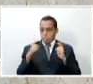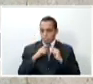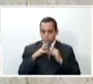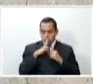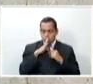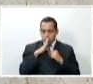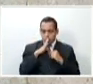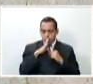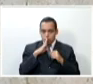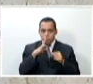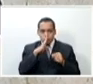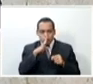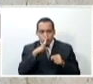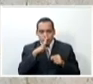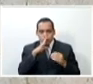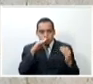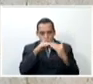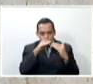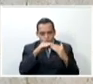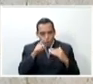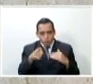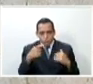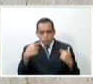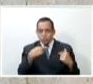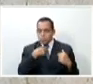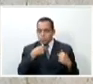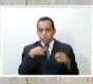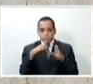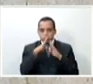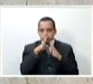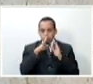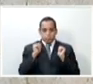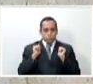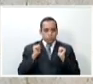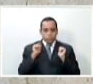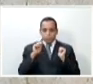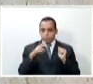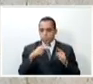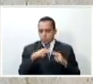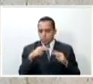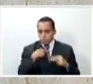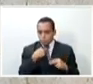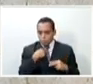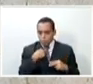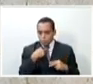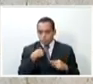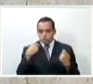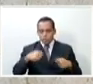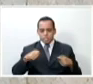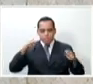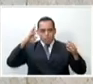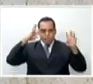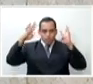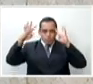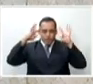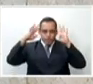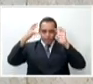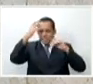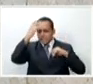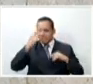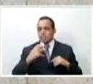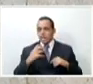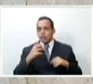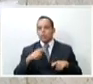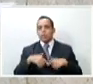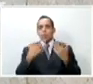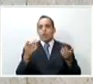cala, a gente consente. Nós não podemos mais ficar calados perante isso aqui. Ele também diz o seguinte: precisamos refletir seriamente sobre o